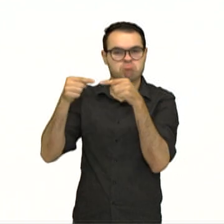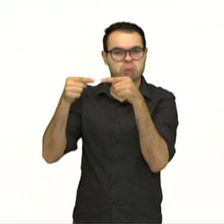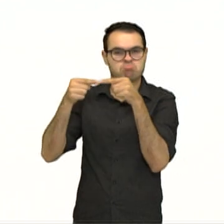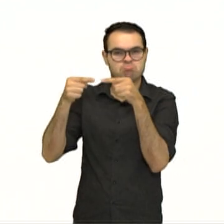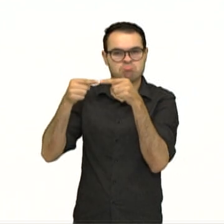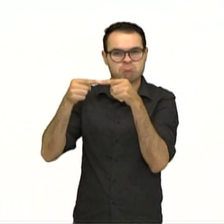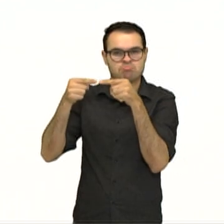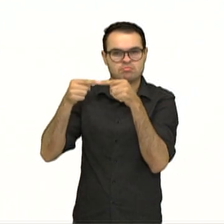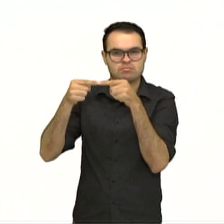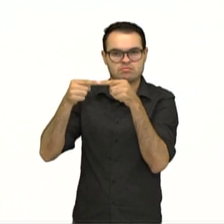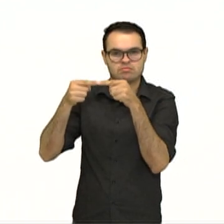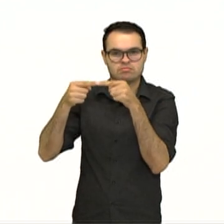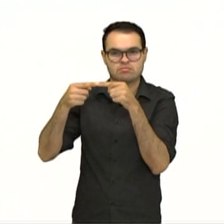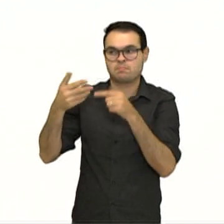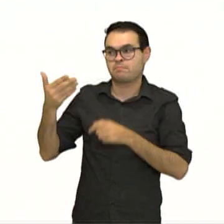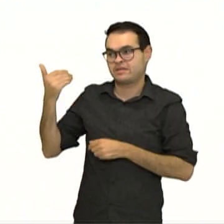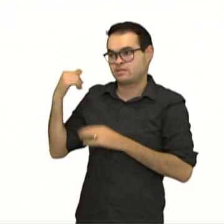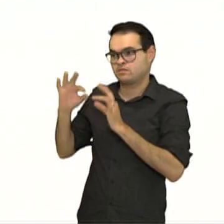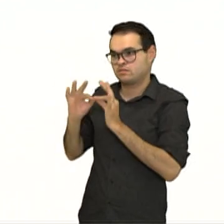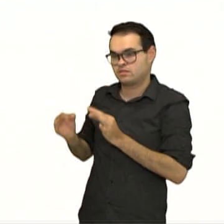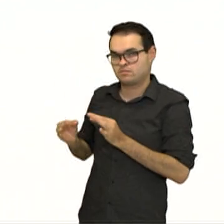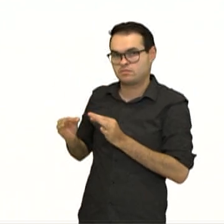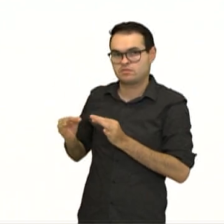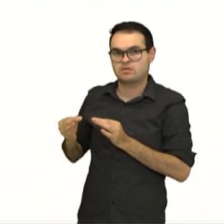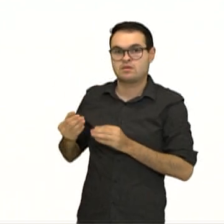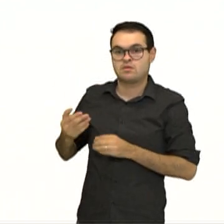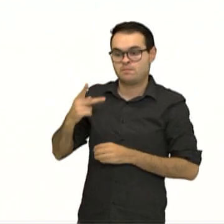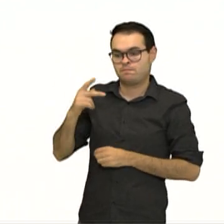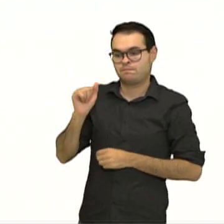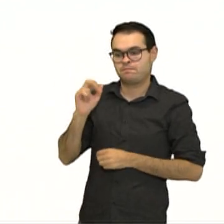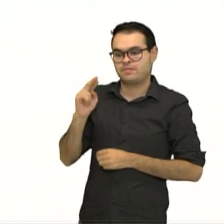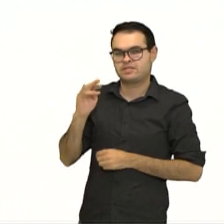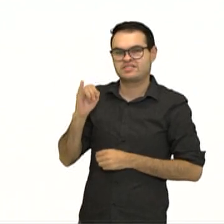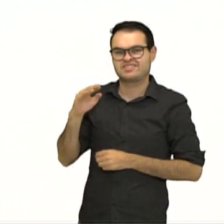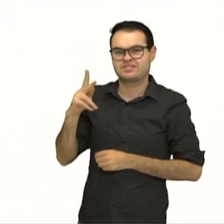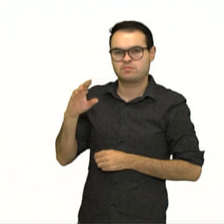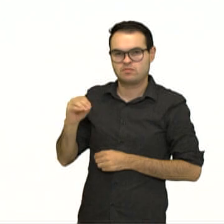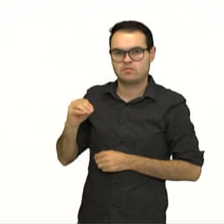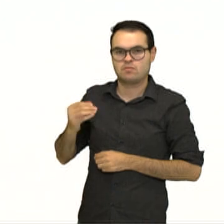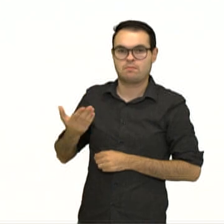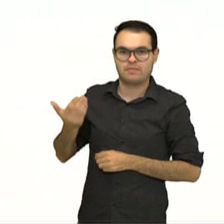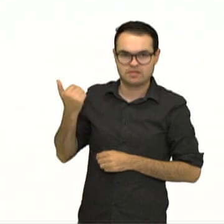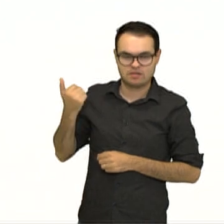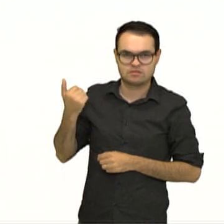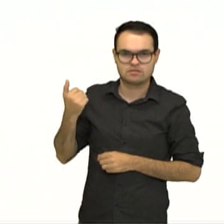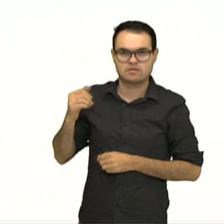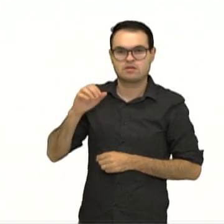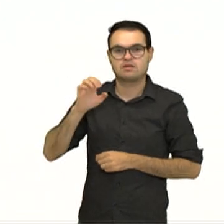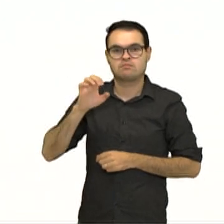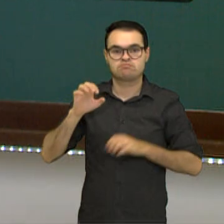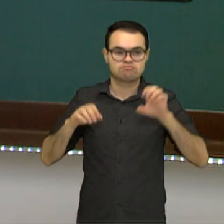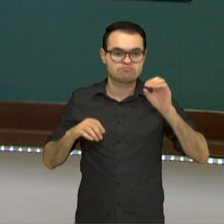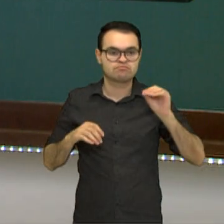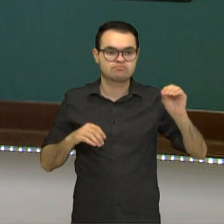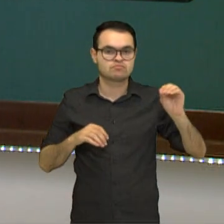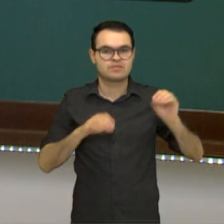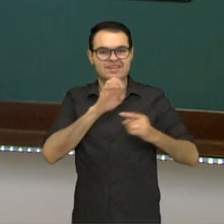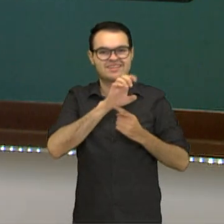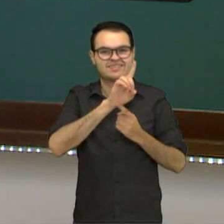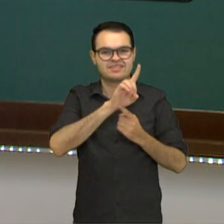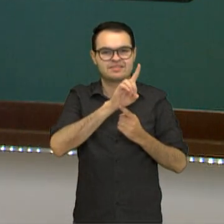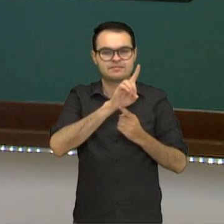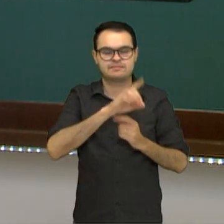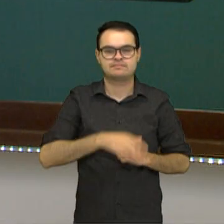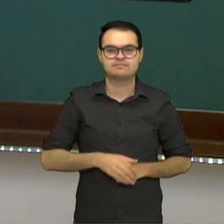conjugá-los, tanto para o passado simples quanto para o particípio passado, basta você colocar o ed. Então fica work, worked,